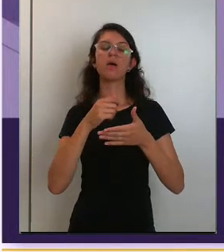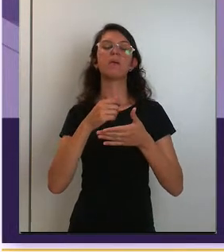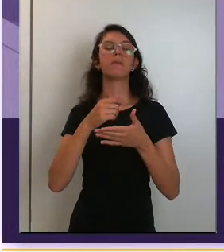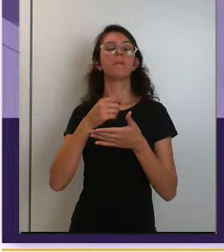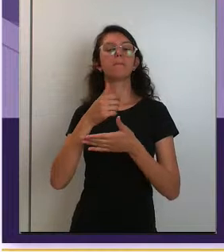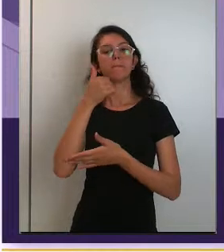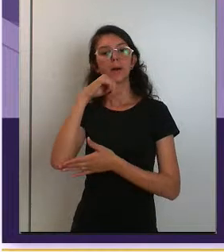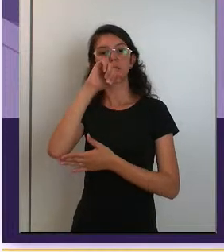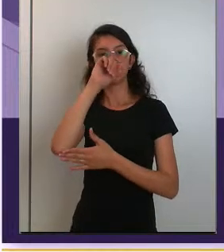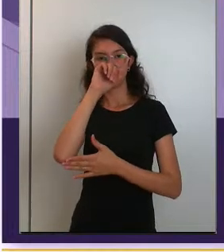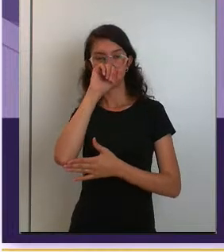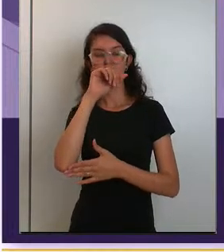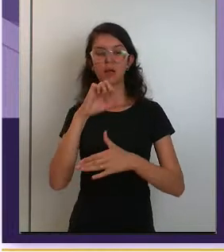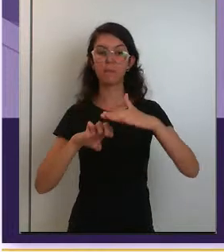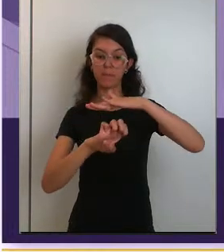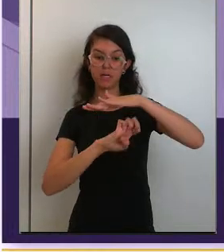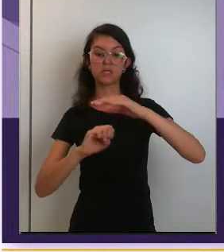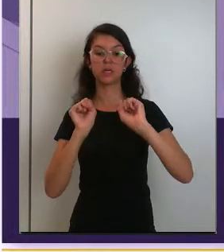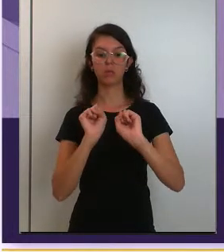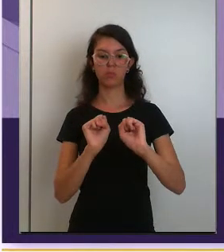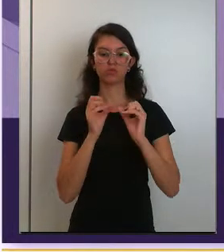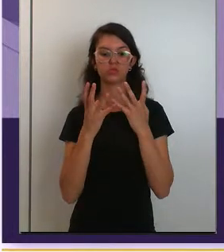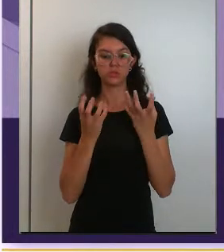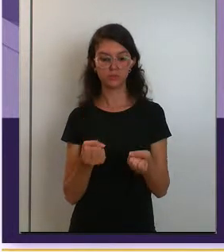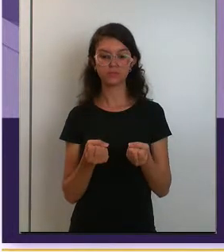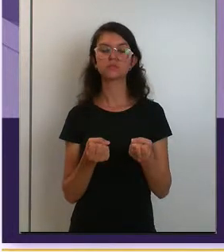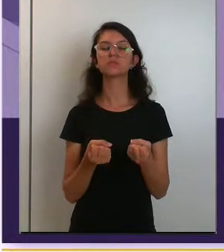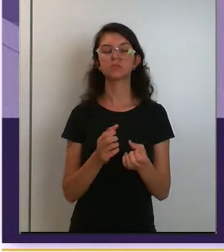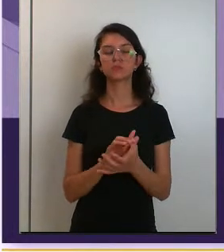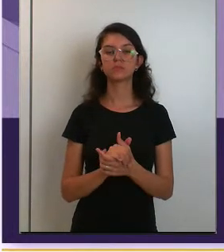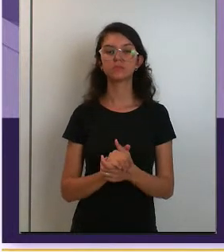aí os parâmetros da empresa cidadã,